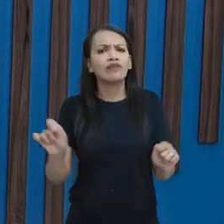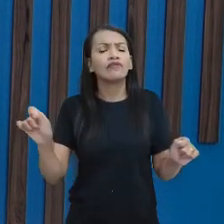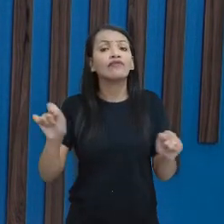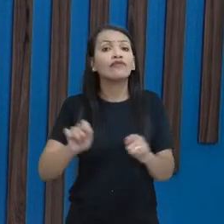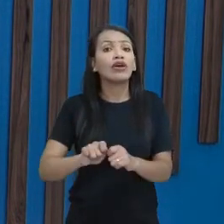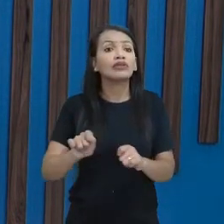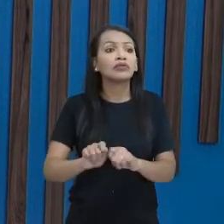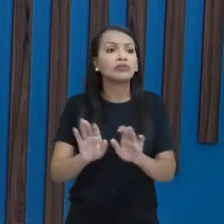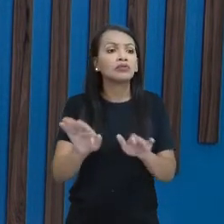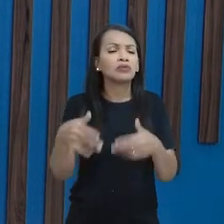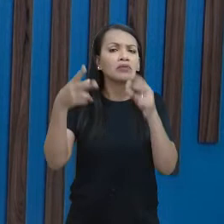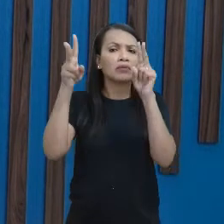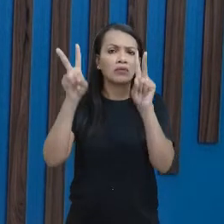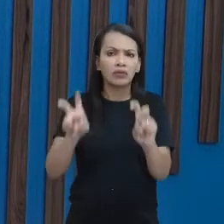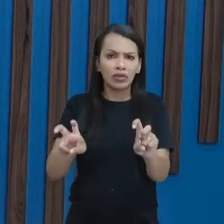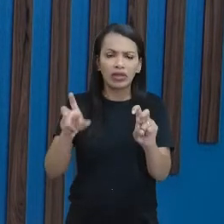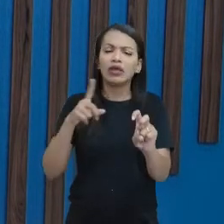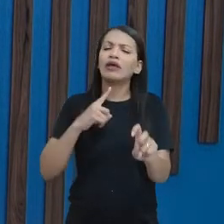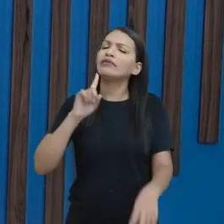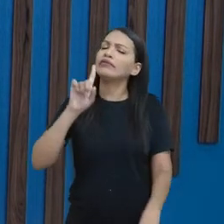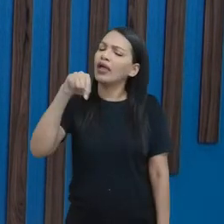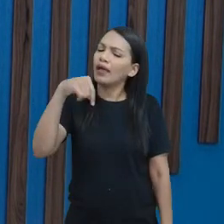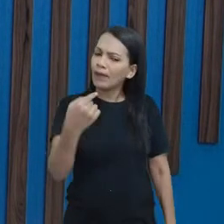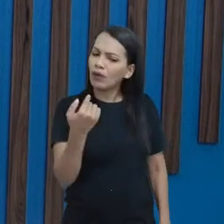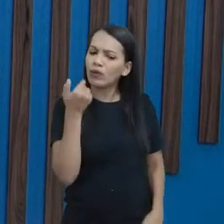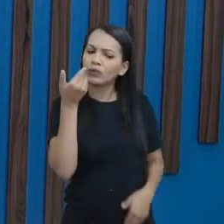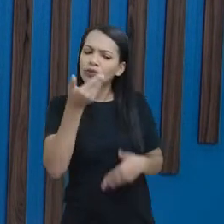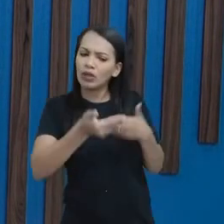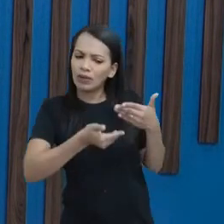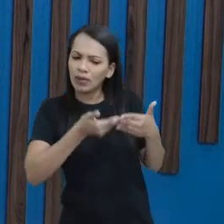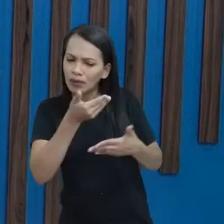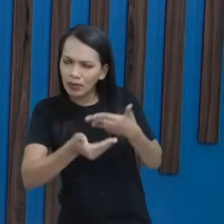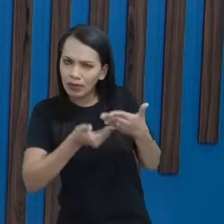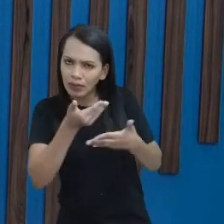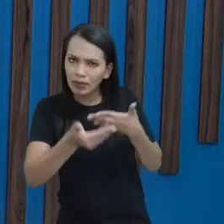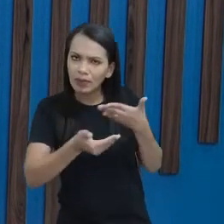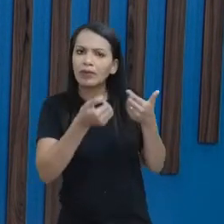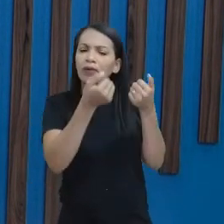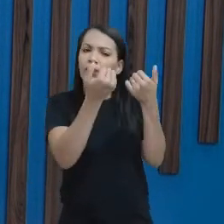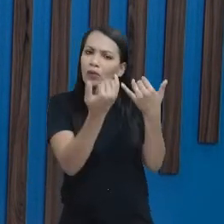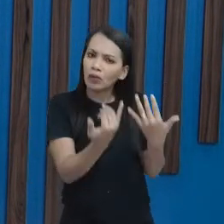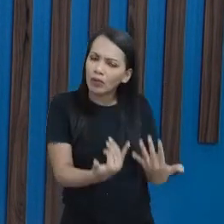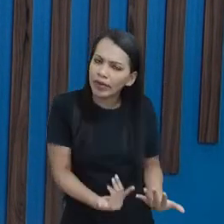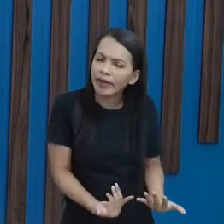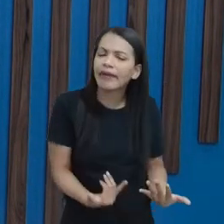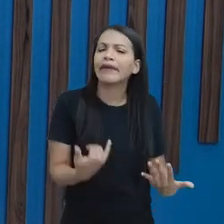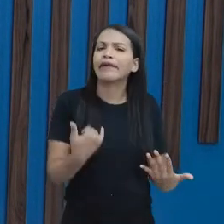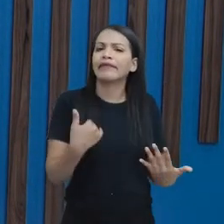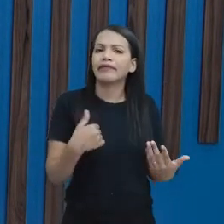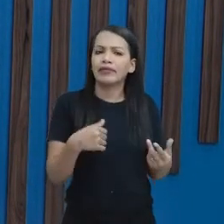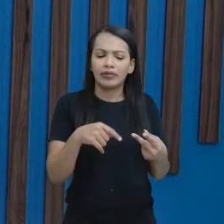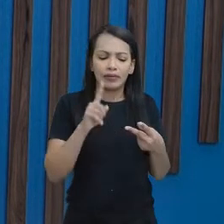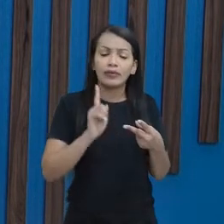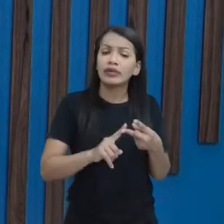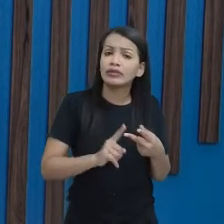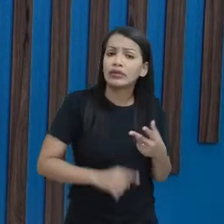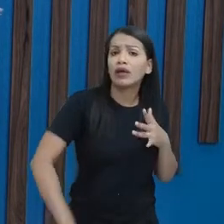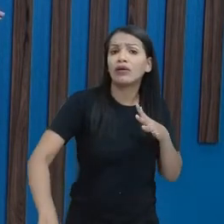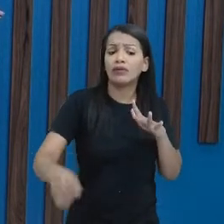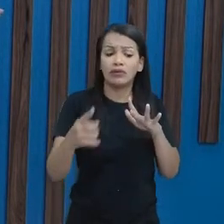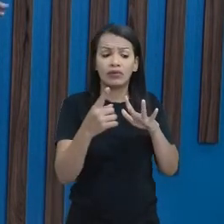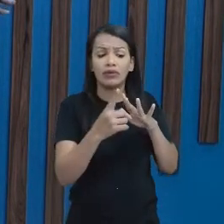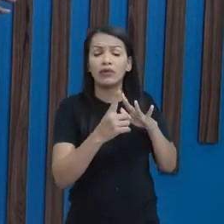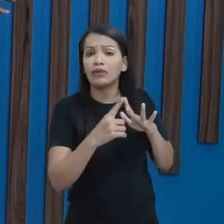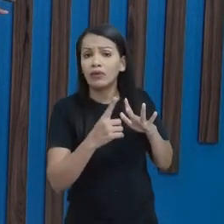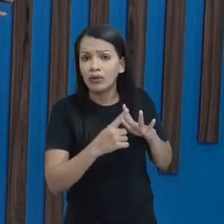bom? E depois se desenrola a sequência de fatos para formar um enredo. Vai ter que ter um clímax, vai ter que ter,